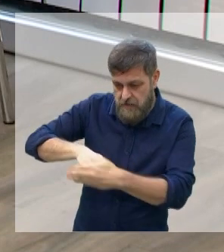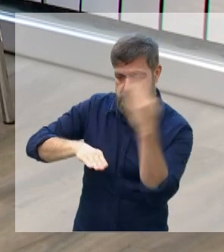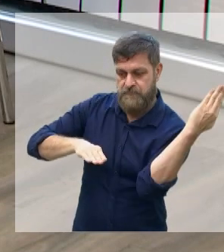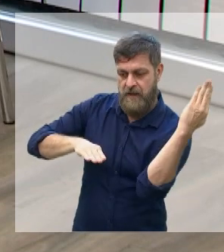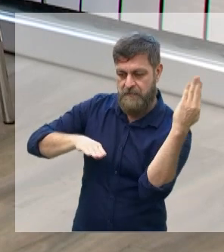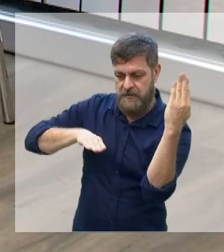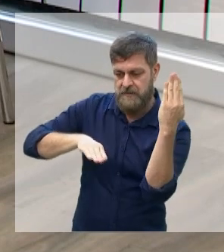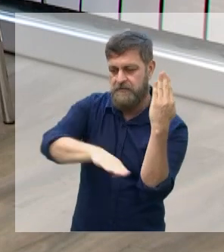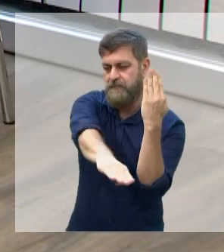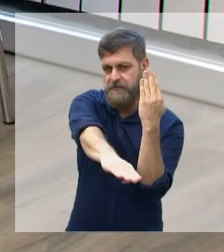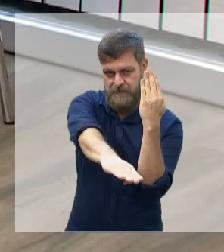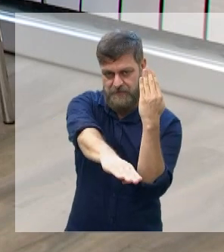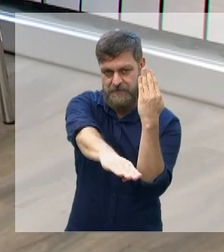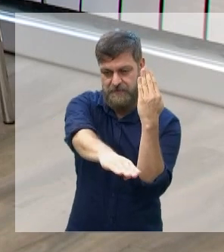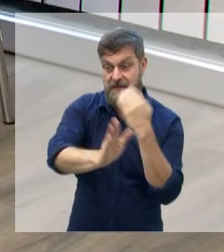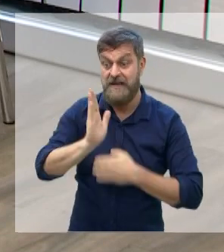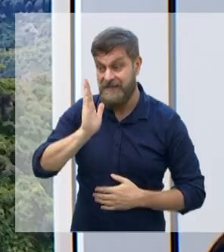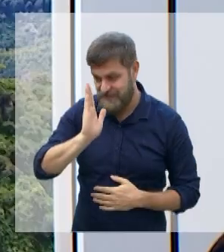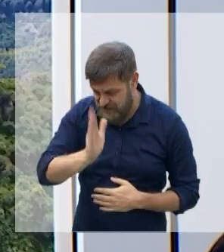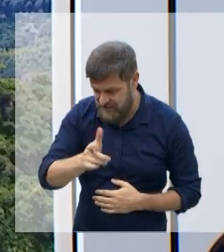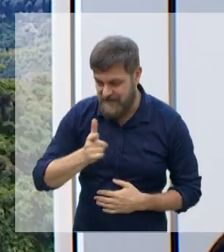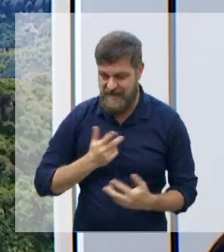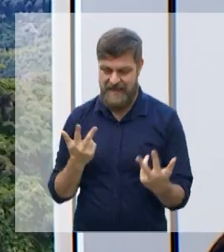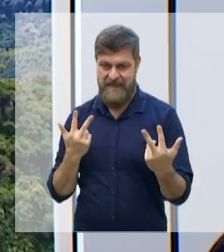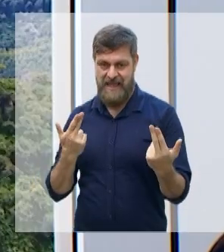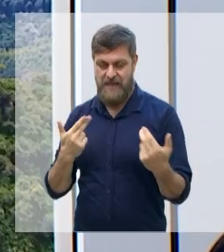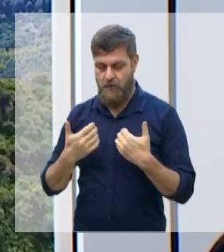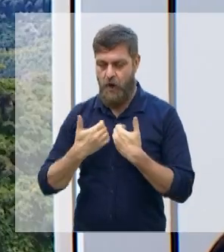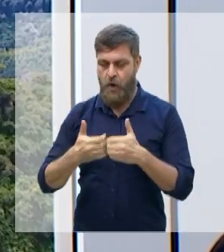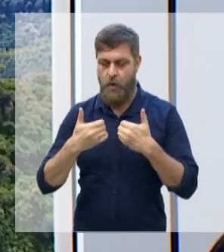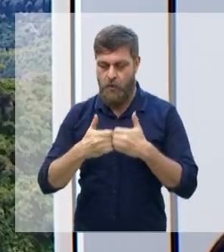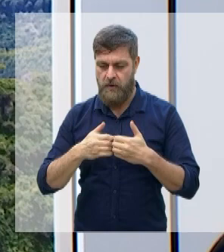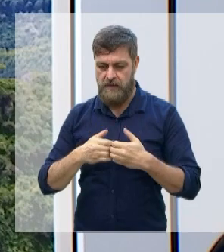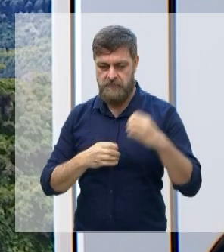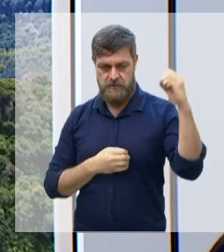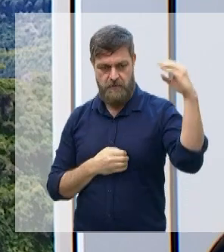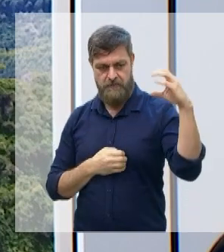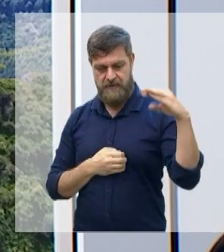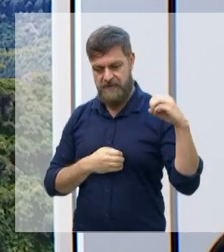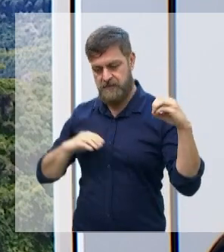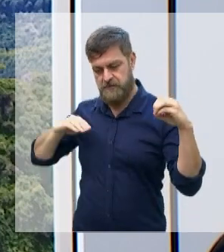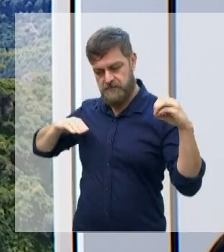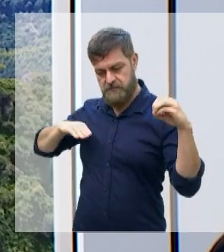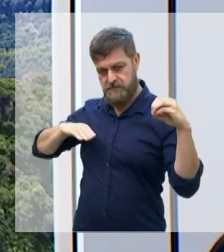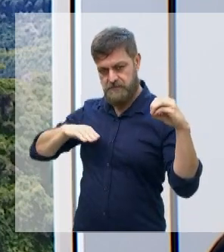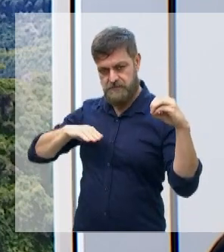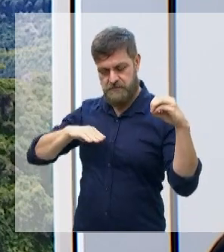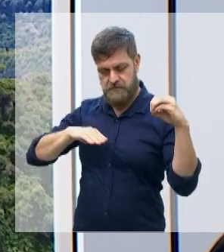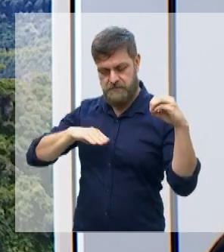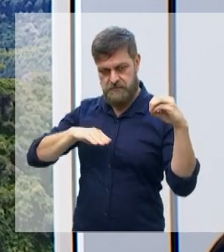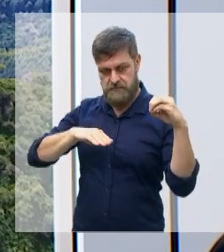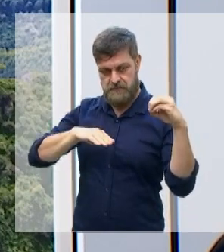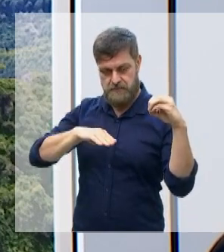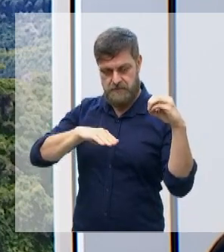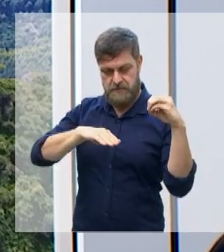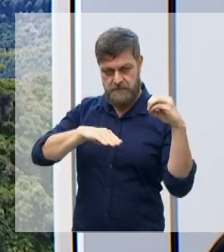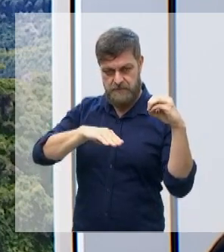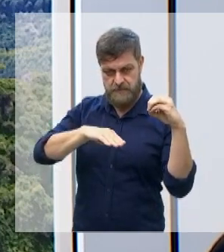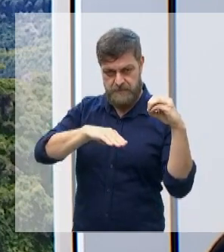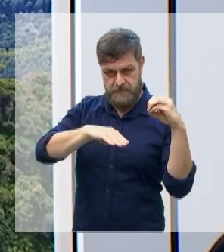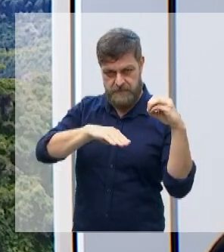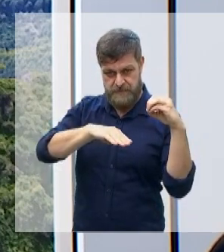que acontece com a cancela ela abre e você não precisa parar né é parecido com isso então quando o ônibus veja se